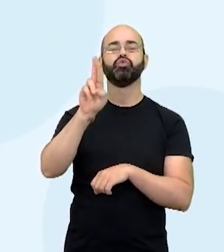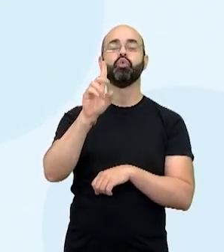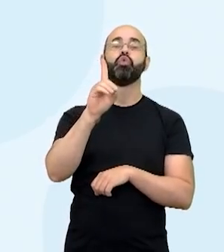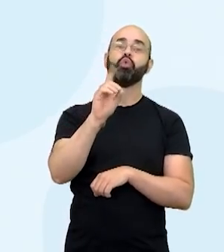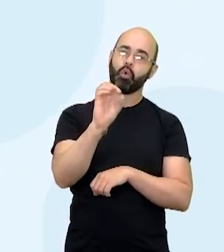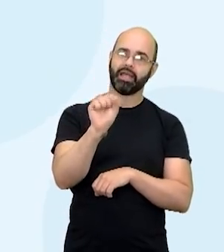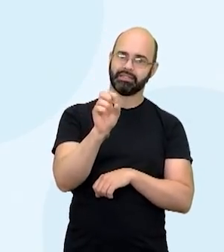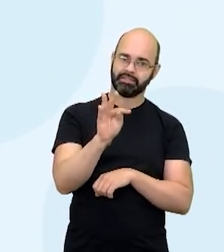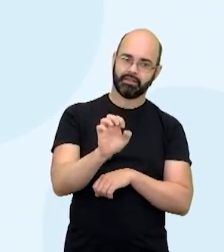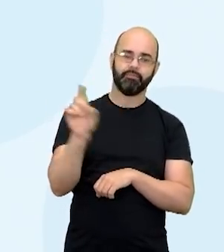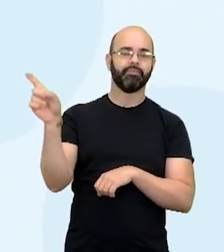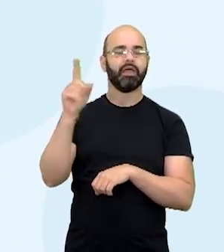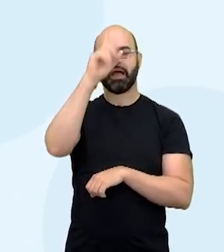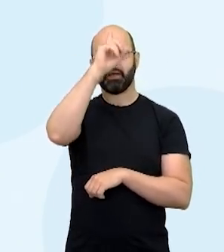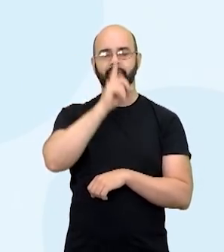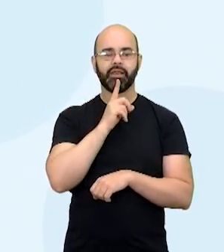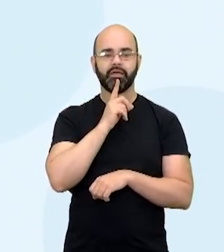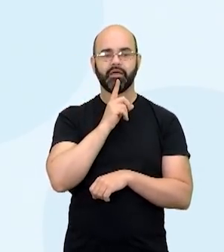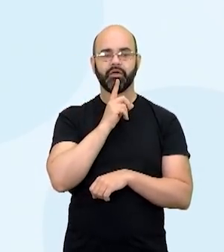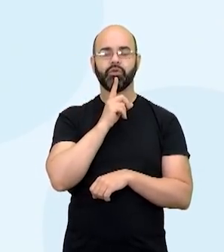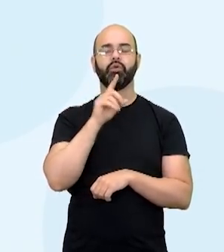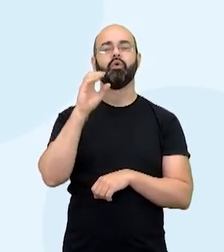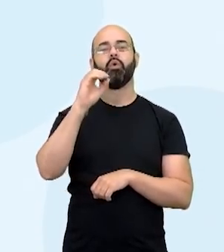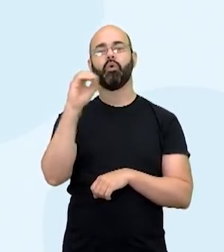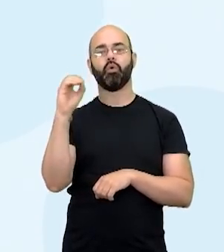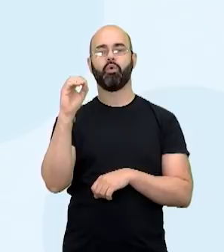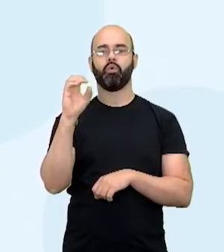sudoeste e o amarelo a sub-região